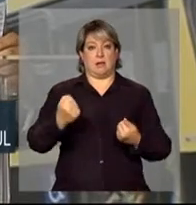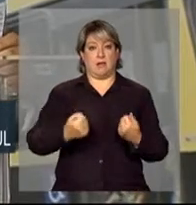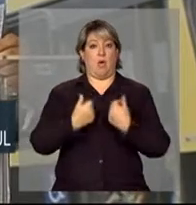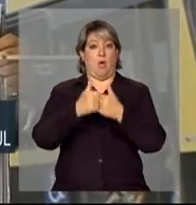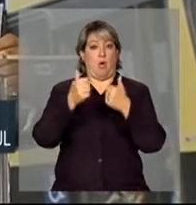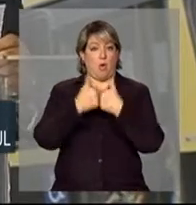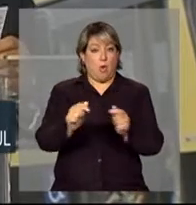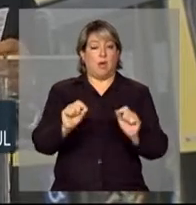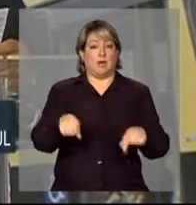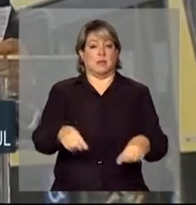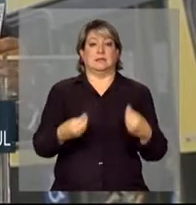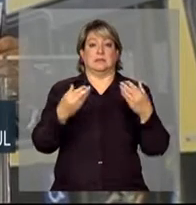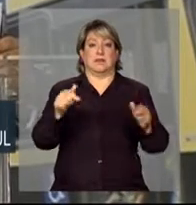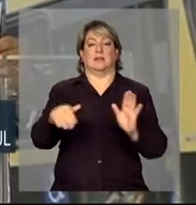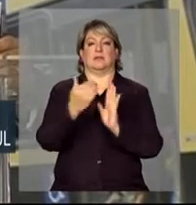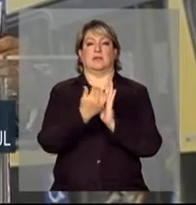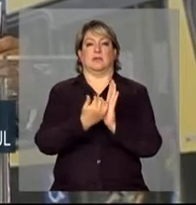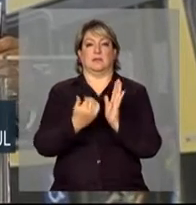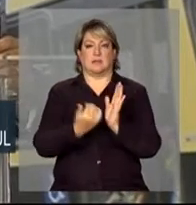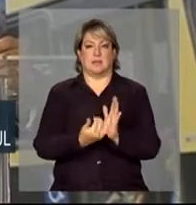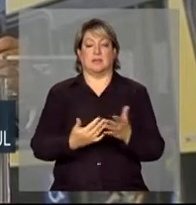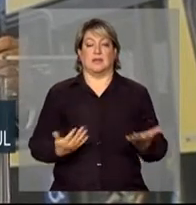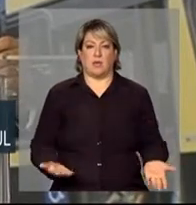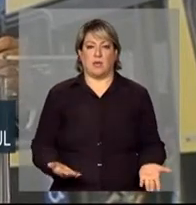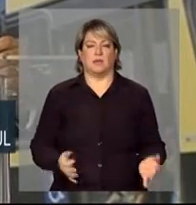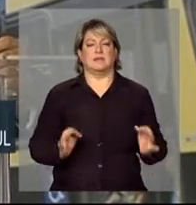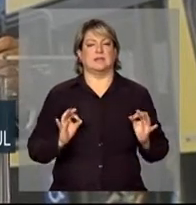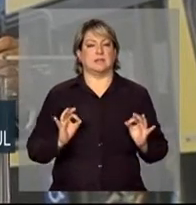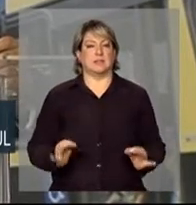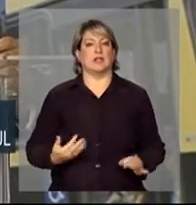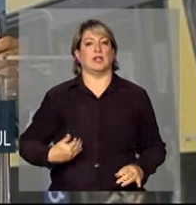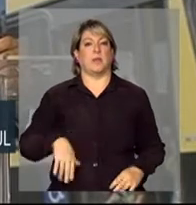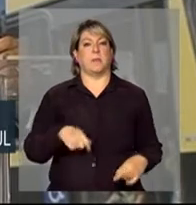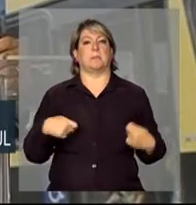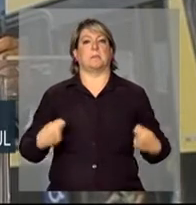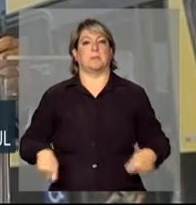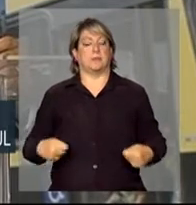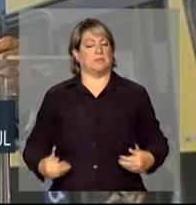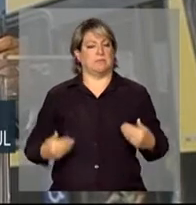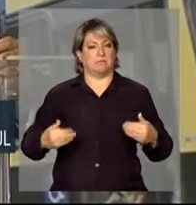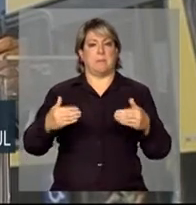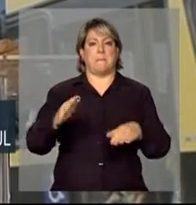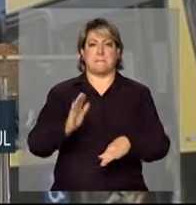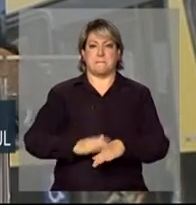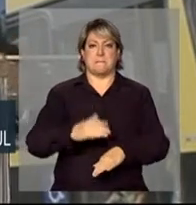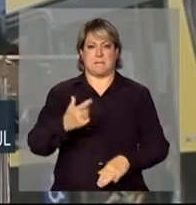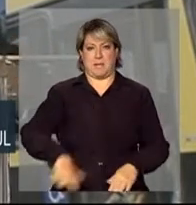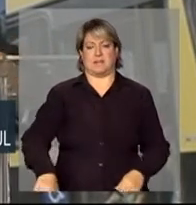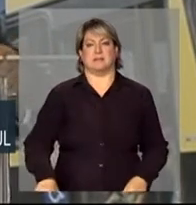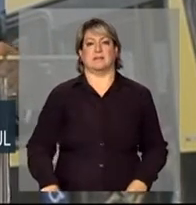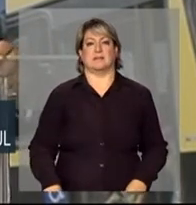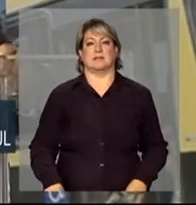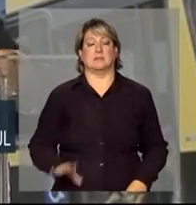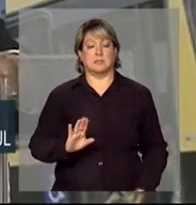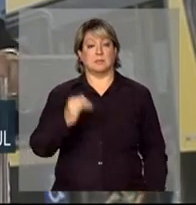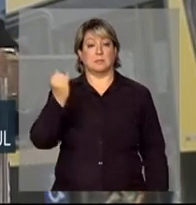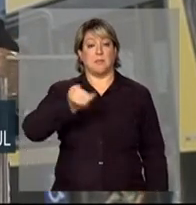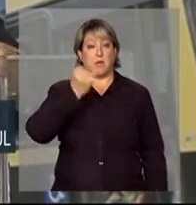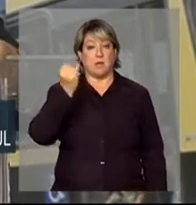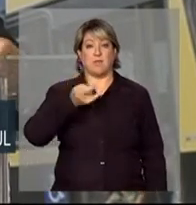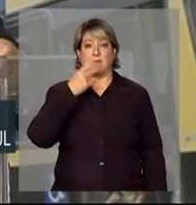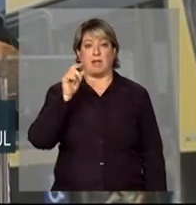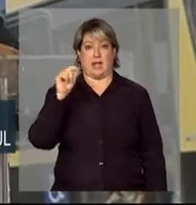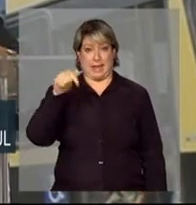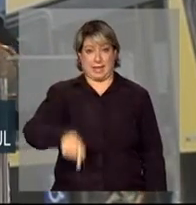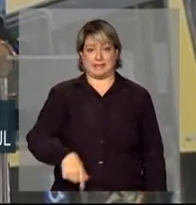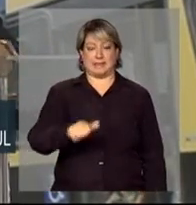partir desse programa. Então, sem dúvida alguma, nós precisamos avançar ainda mais. Agora, é importante dizer que